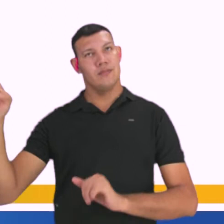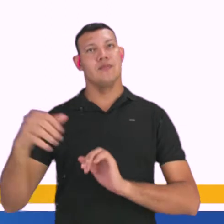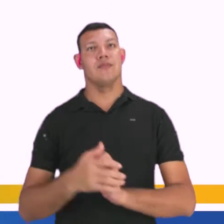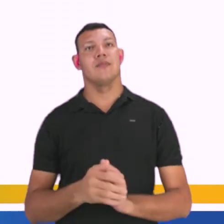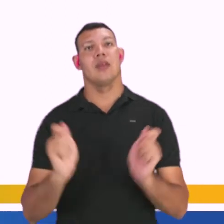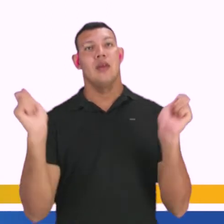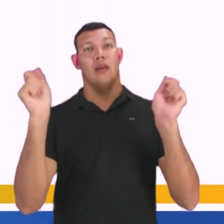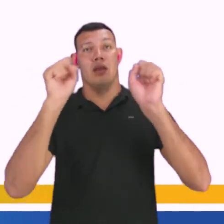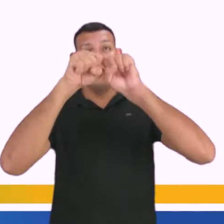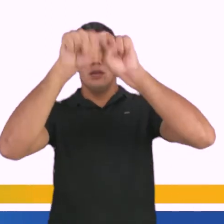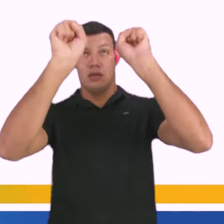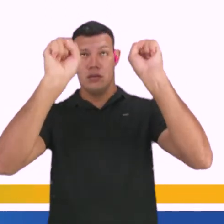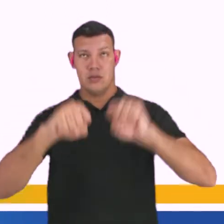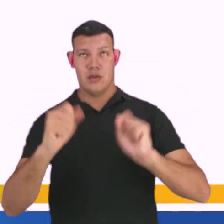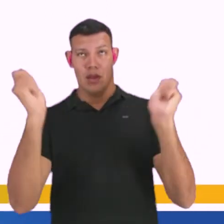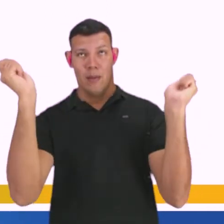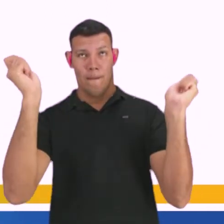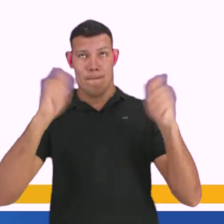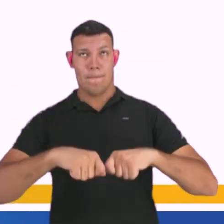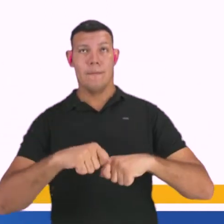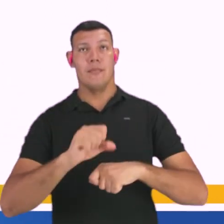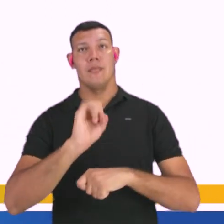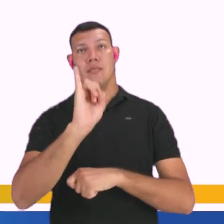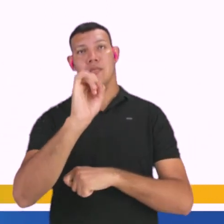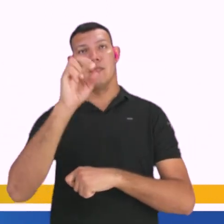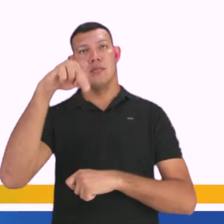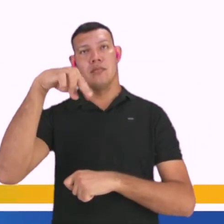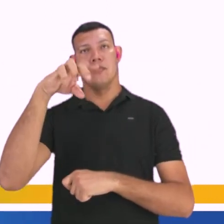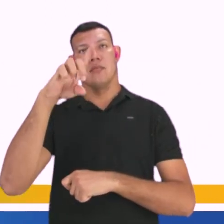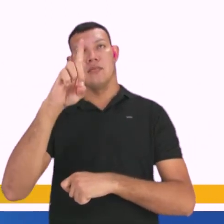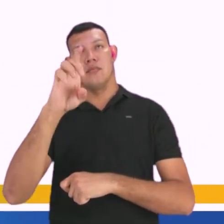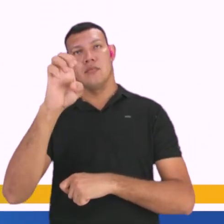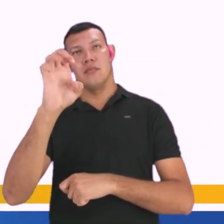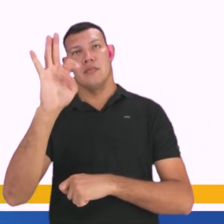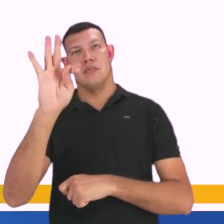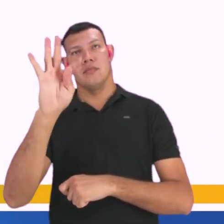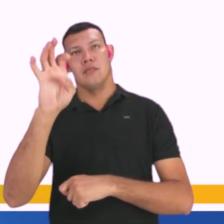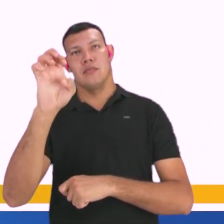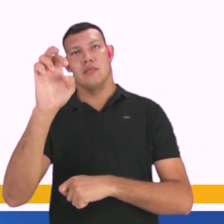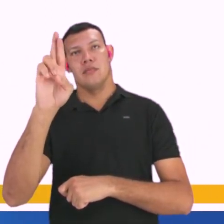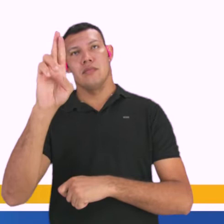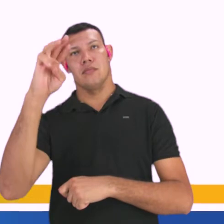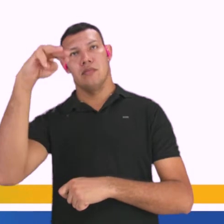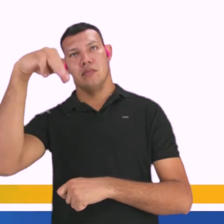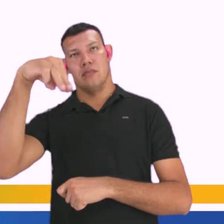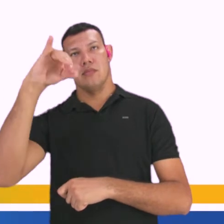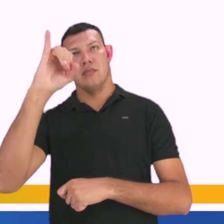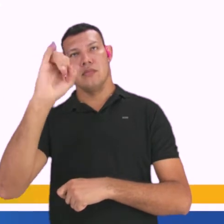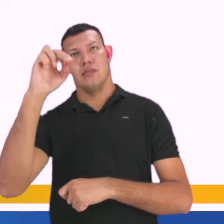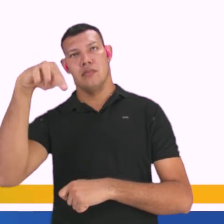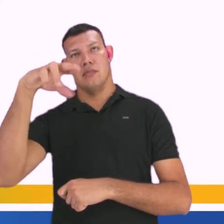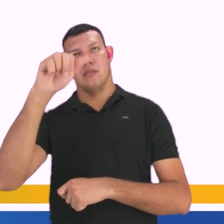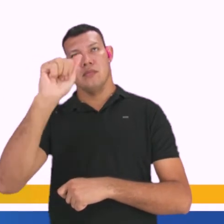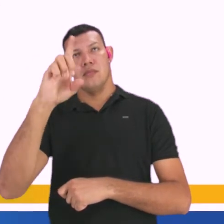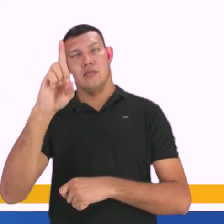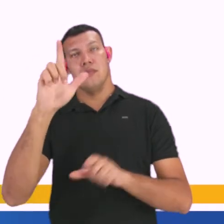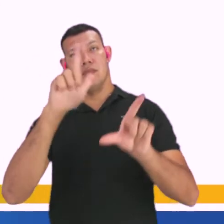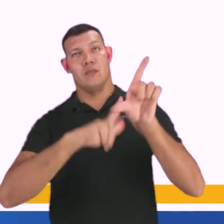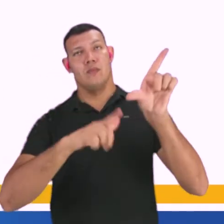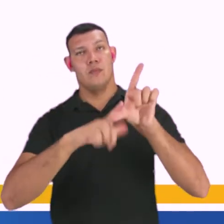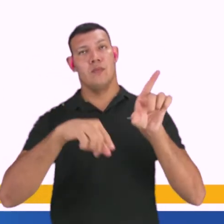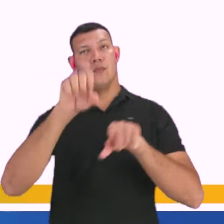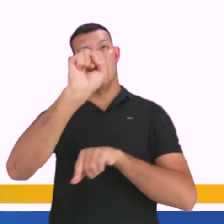que o determinante nós vamos ter um sistema possível e indeterminado que o spi tudo bem